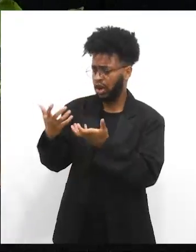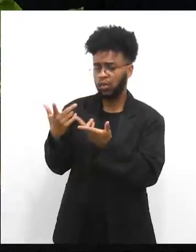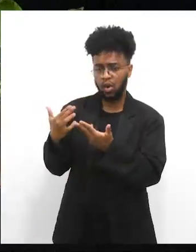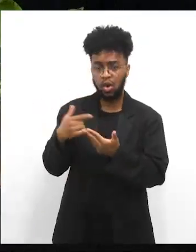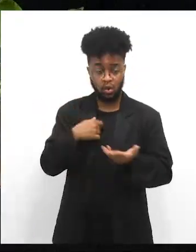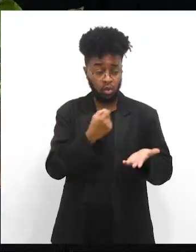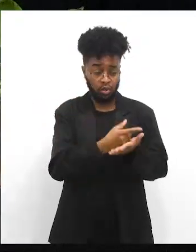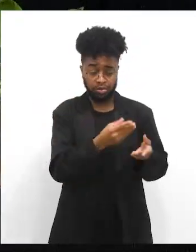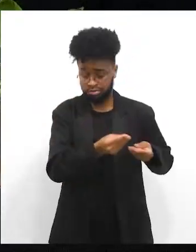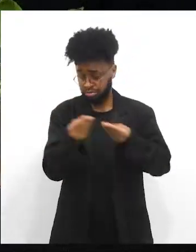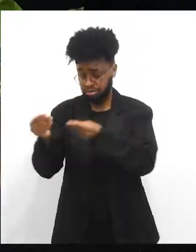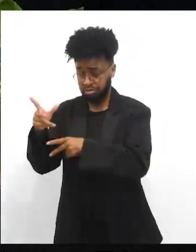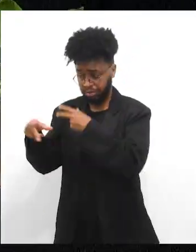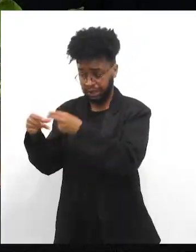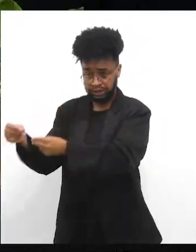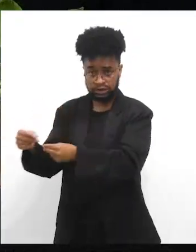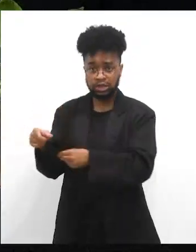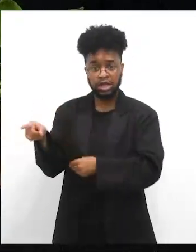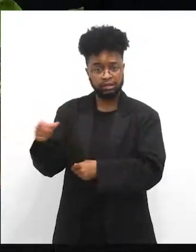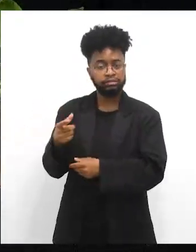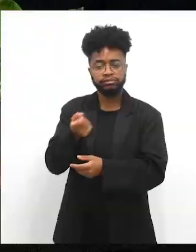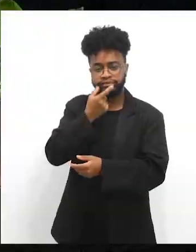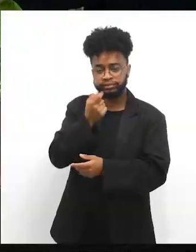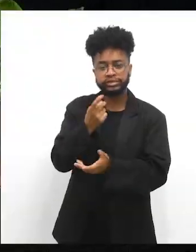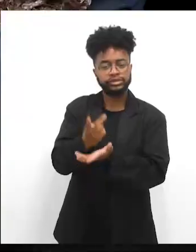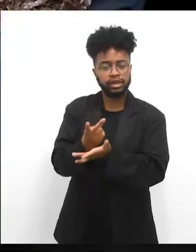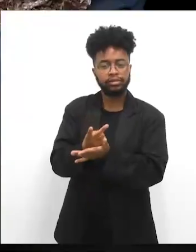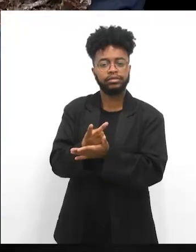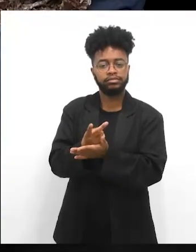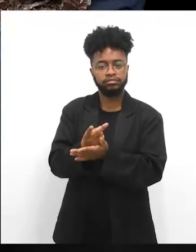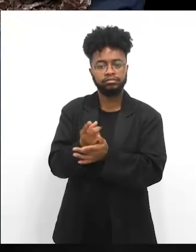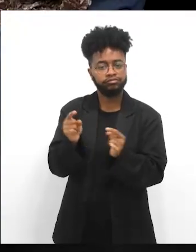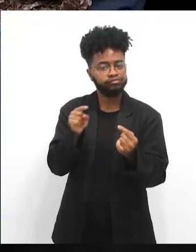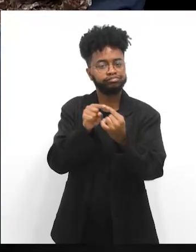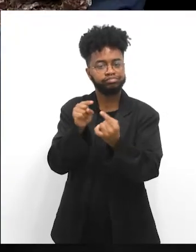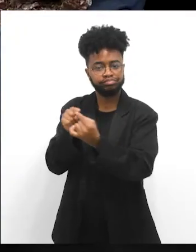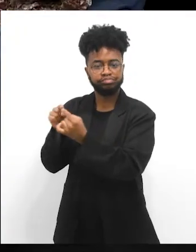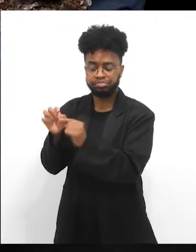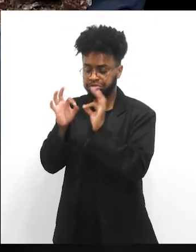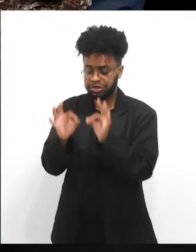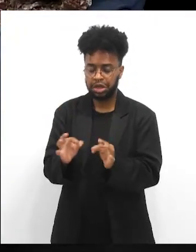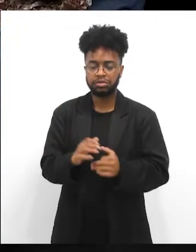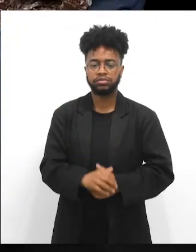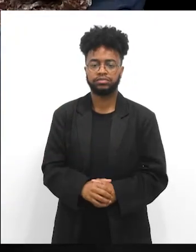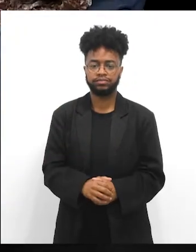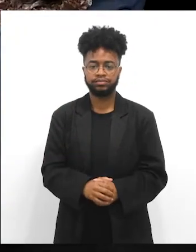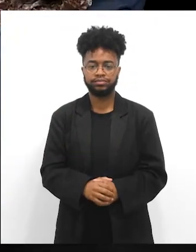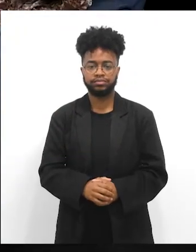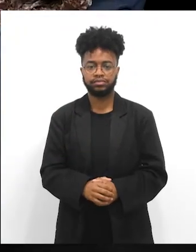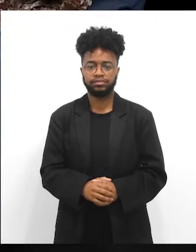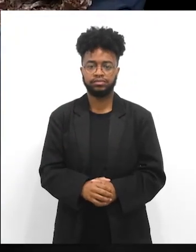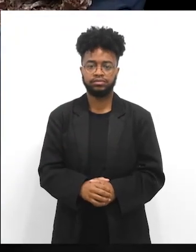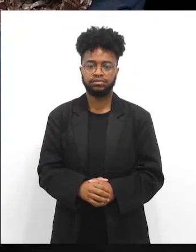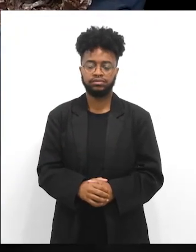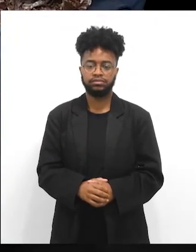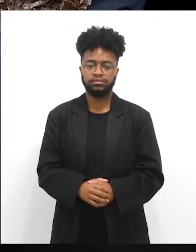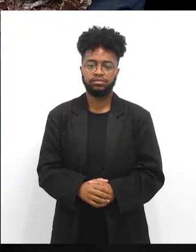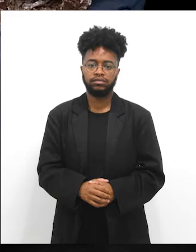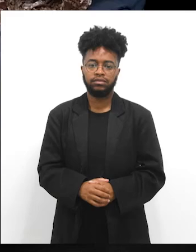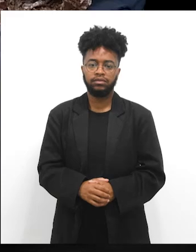Aí ele: eu queria um, aí comprei aquilo para ele, e ele tomava os remédios ali, certinho.